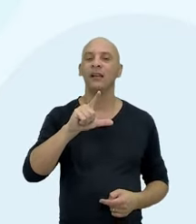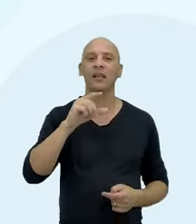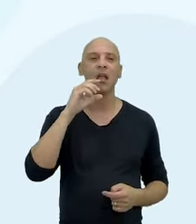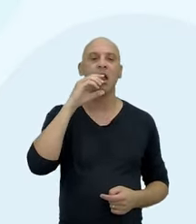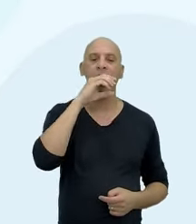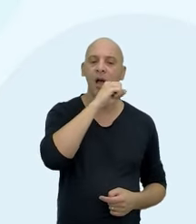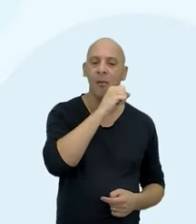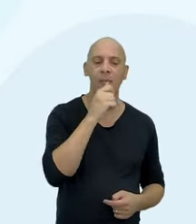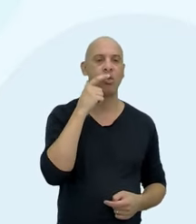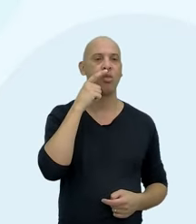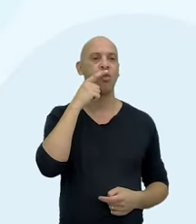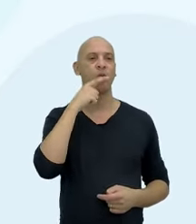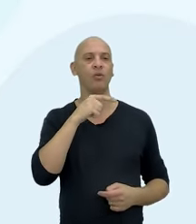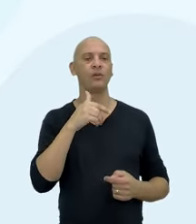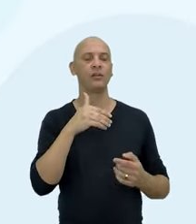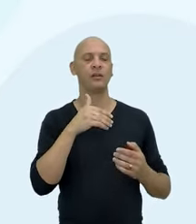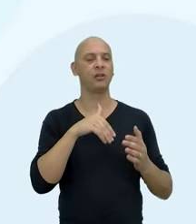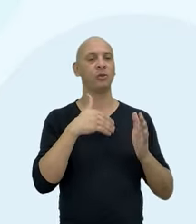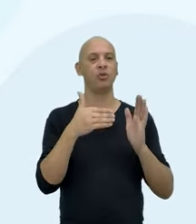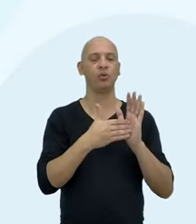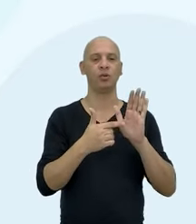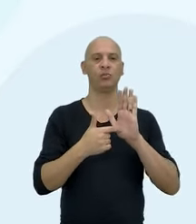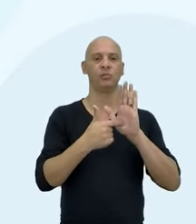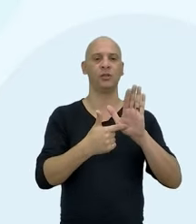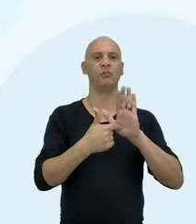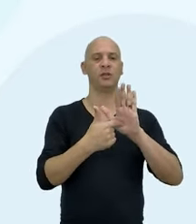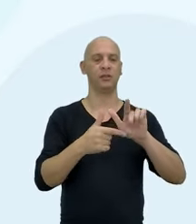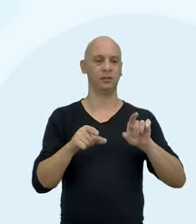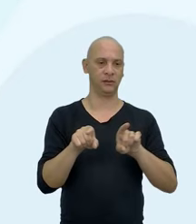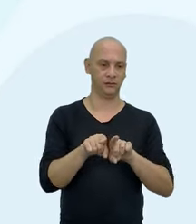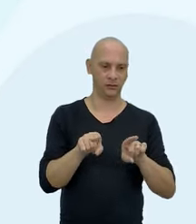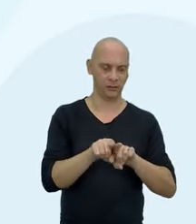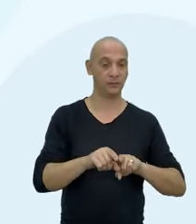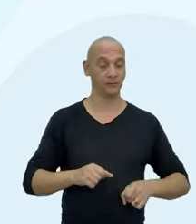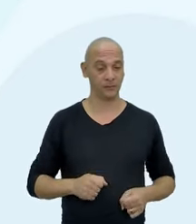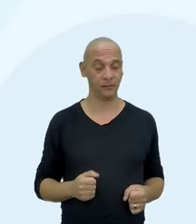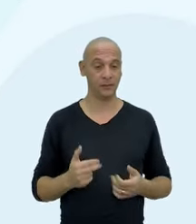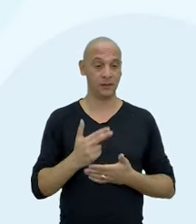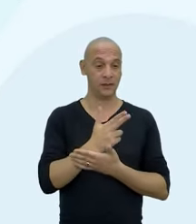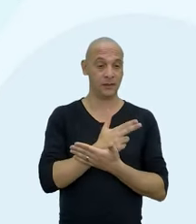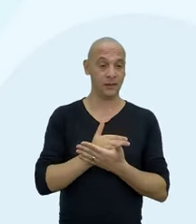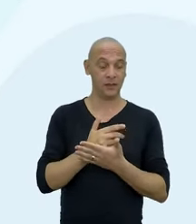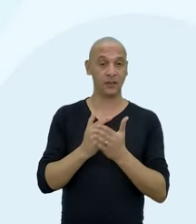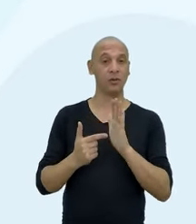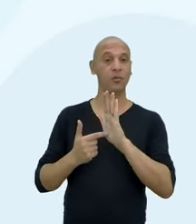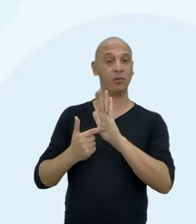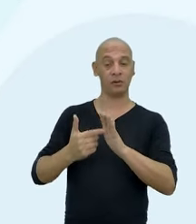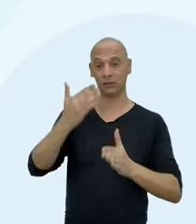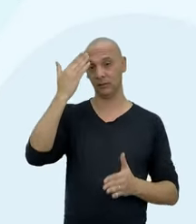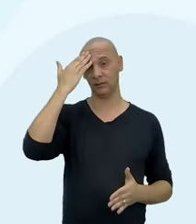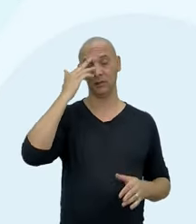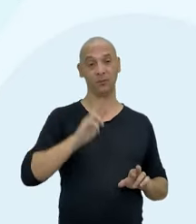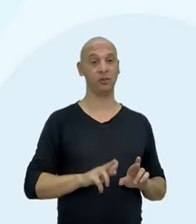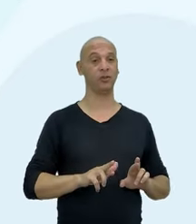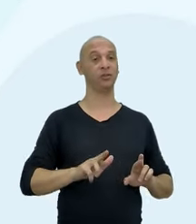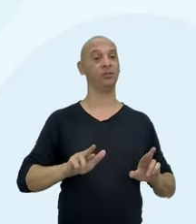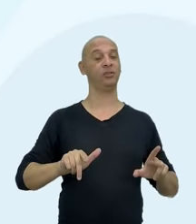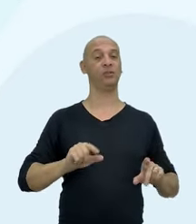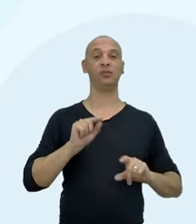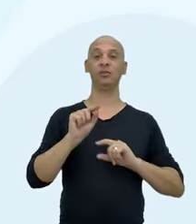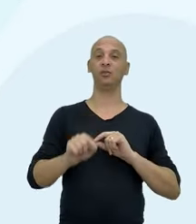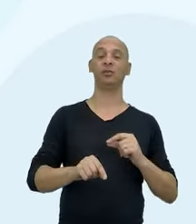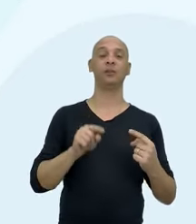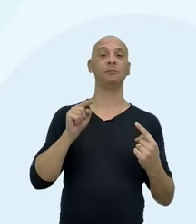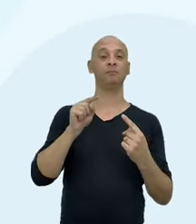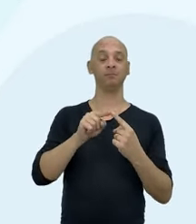muito rápida todas as demonstrações ou seja mostrar a ver as figuras e saber diferenciar O que é uma aresta que é um